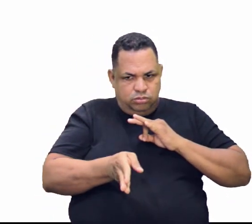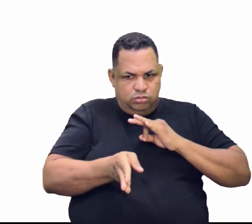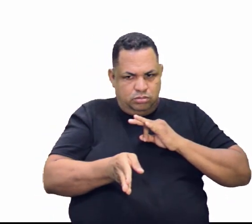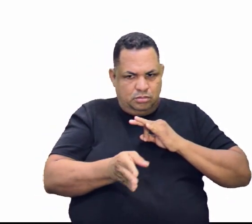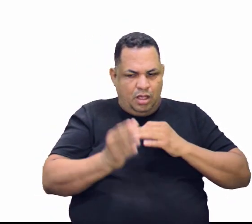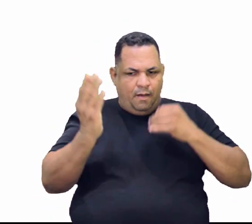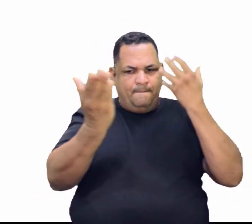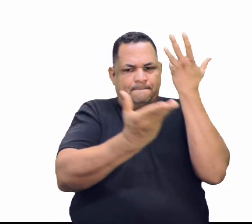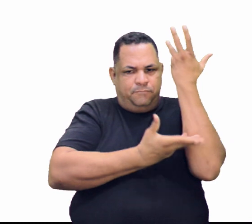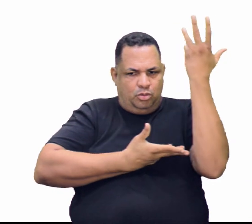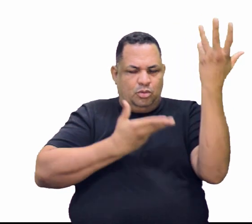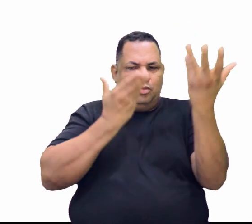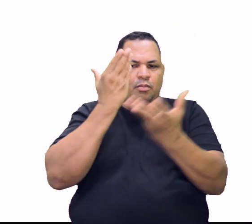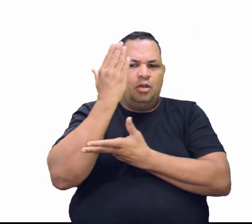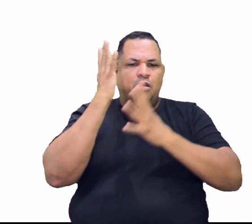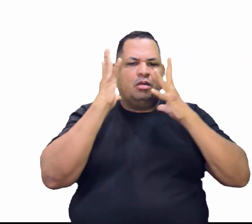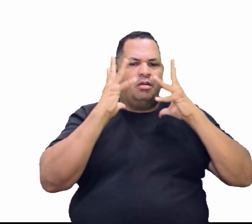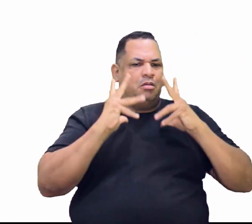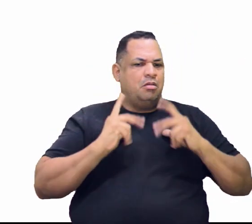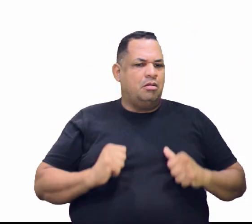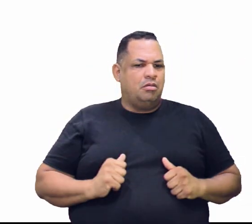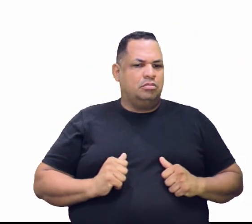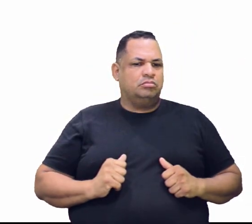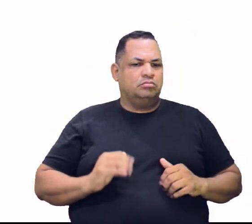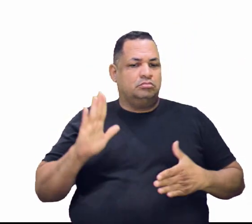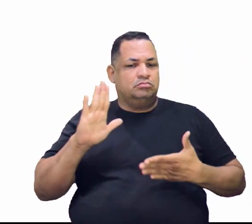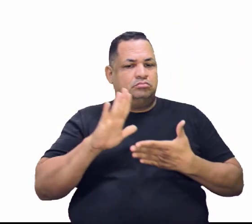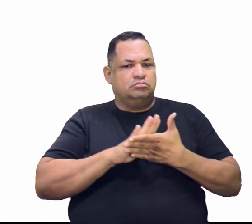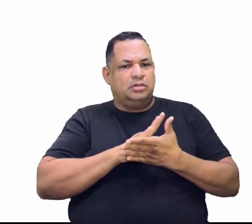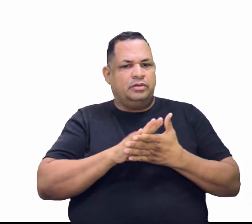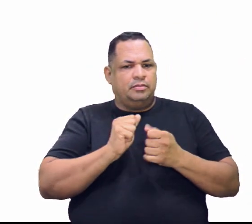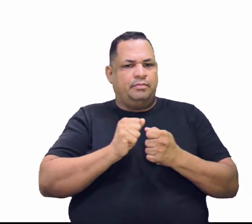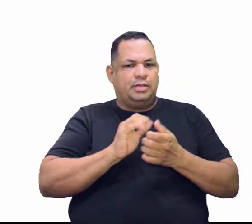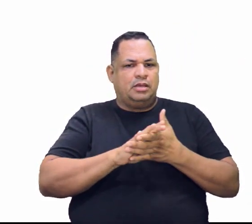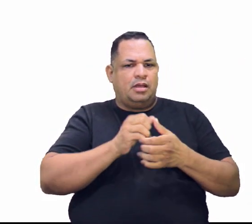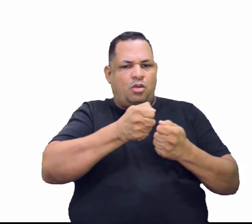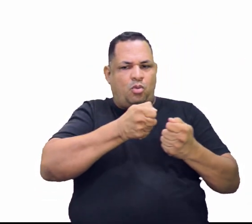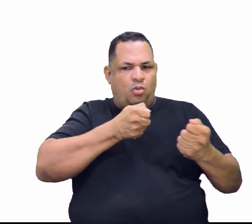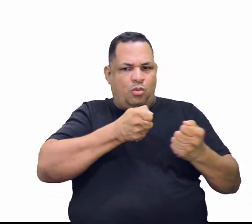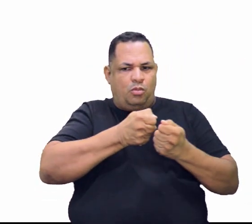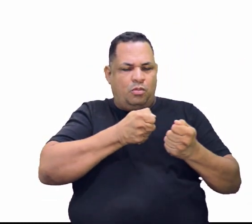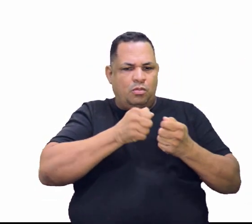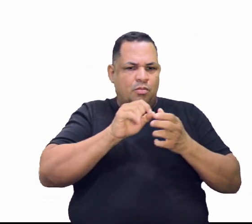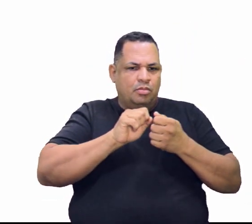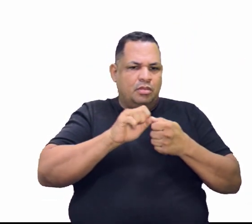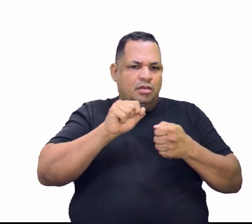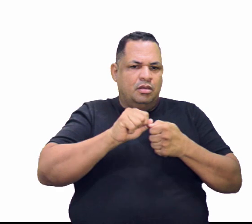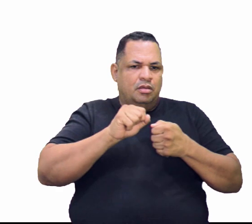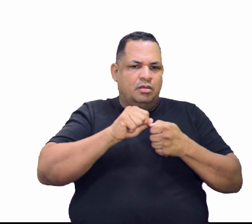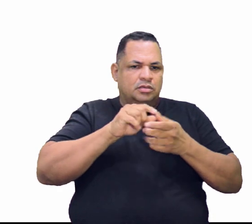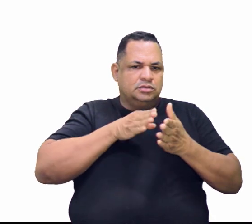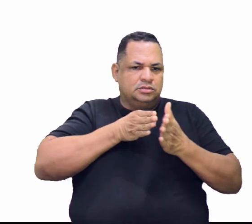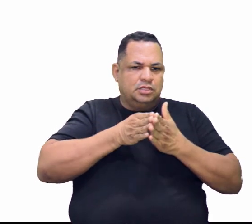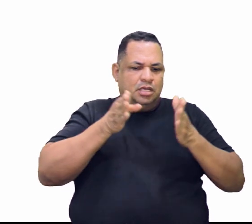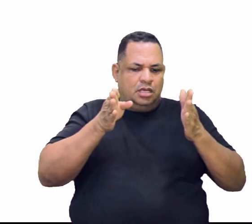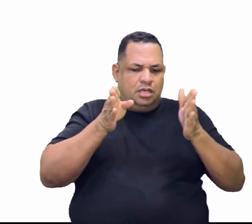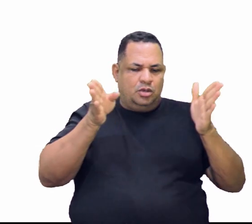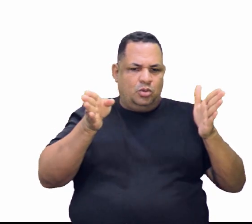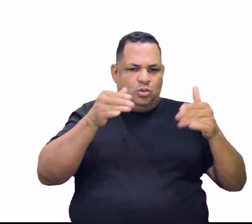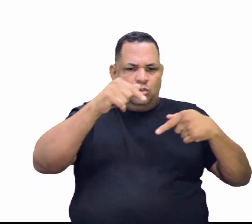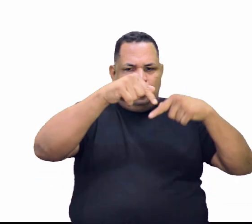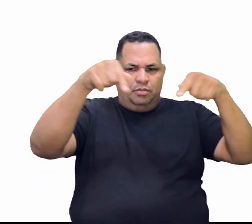Mas ele deixa assim, um legado da pesquisa, para a ciência.